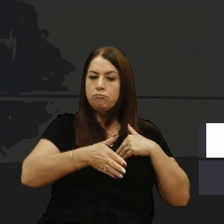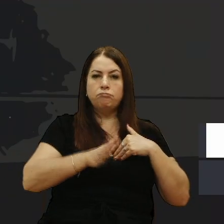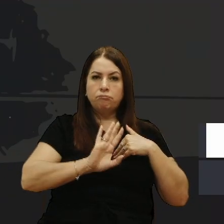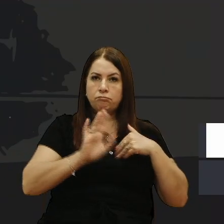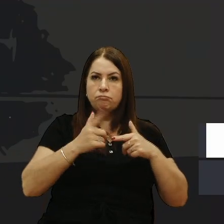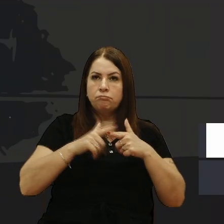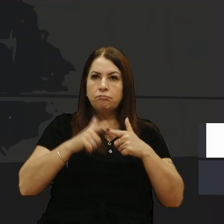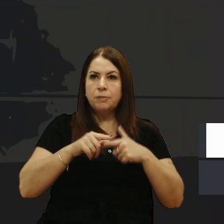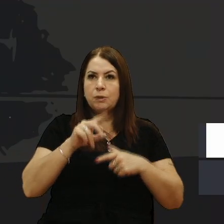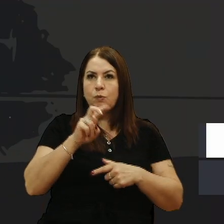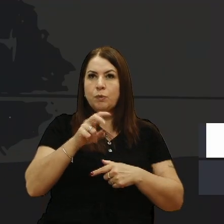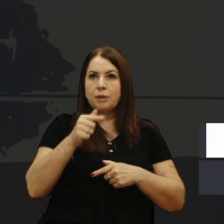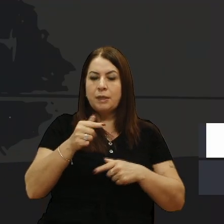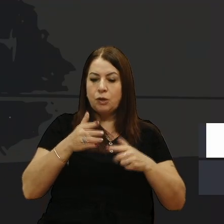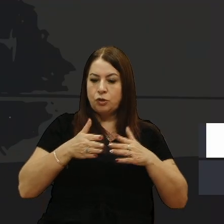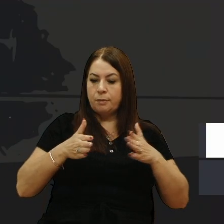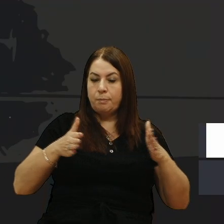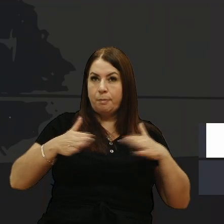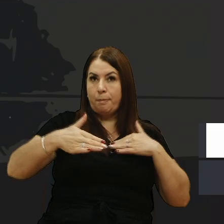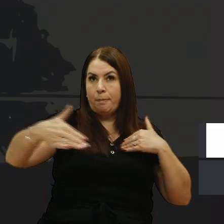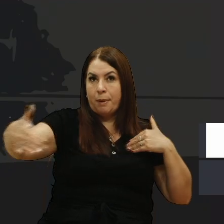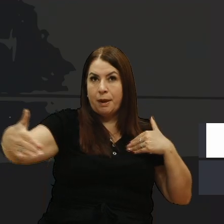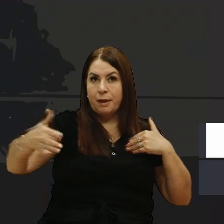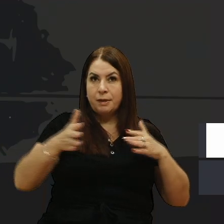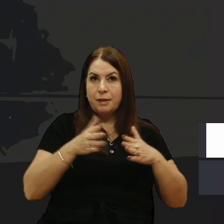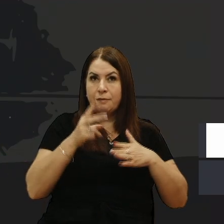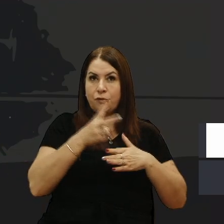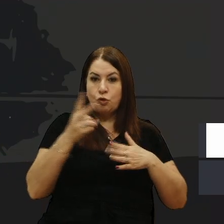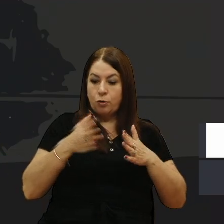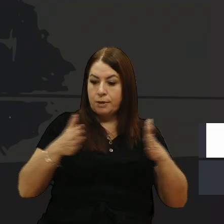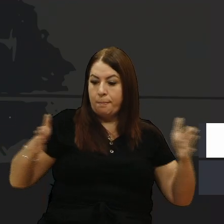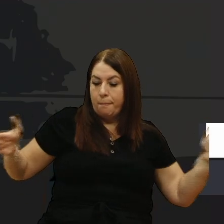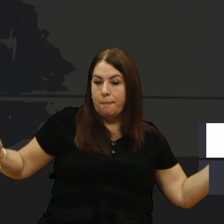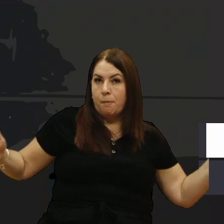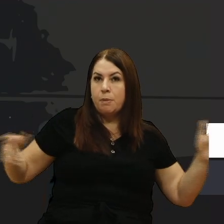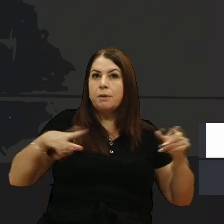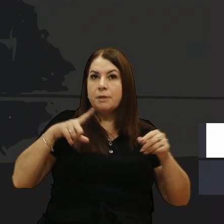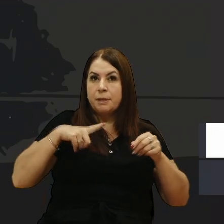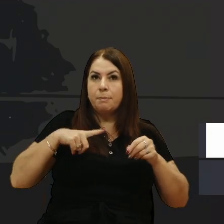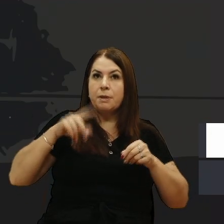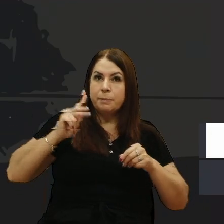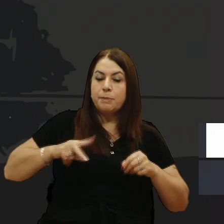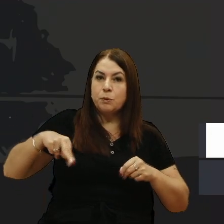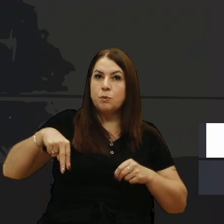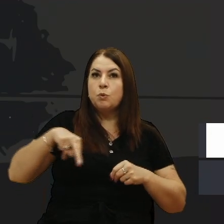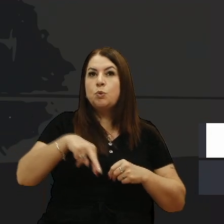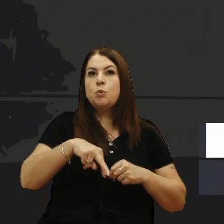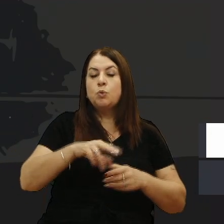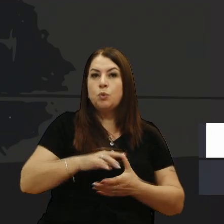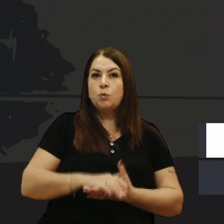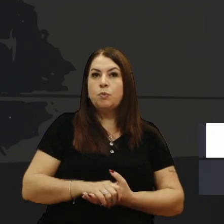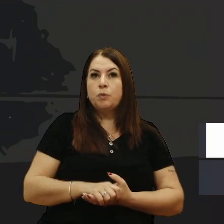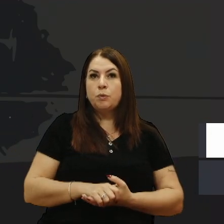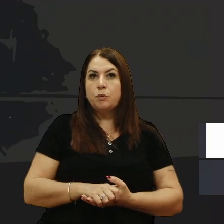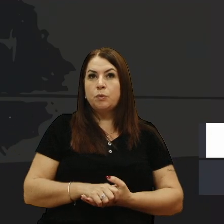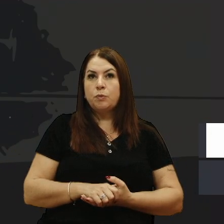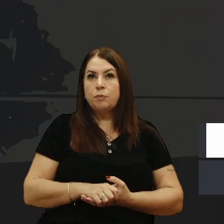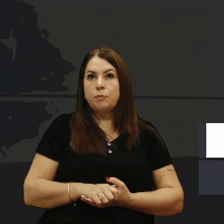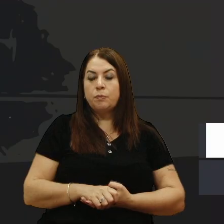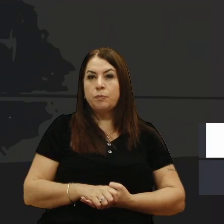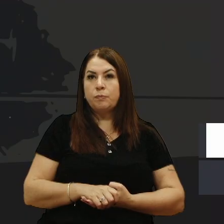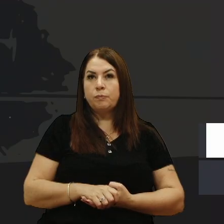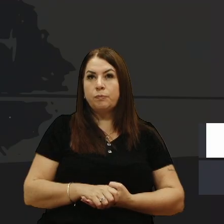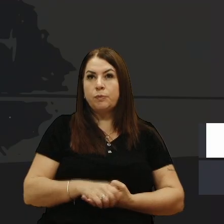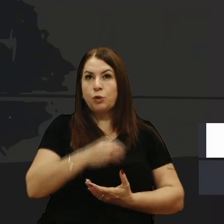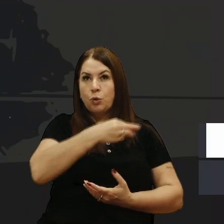ter 57 metros de comprimento, 22,82 de largura. E também um passeio de pedestre sob o viaduto da Nossa